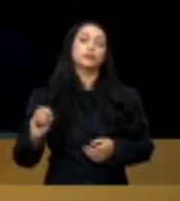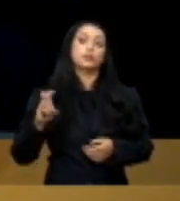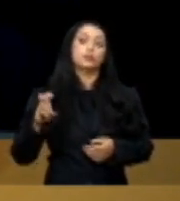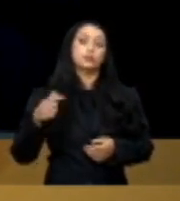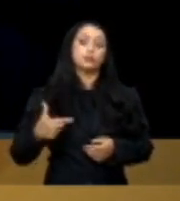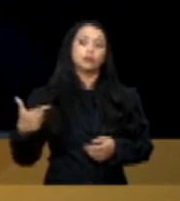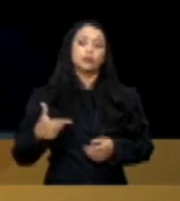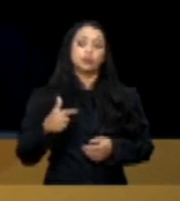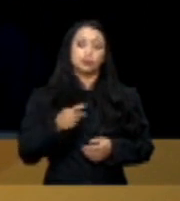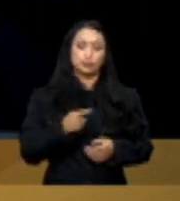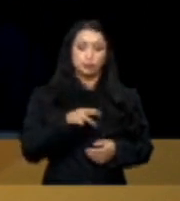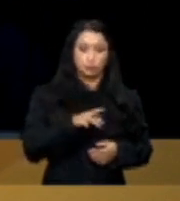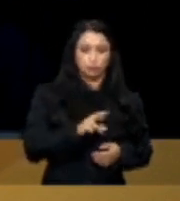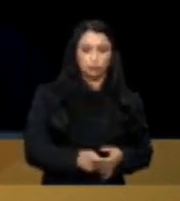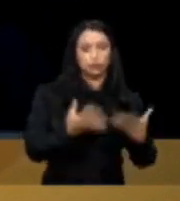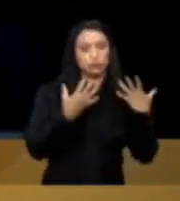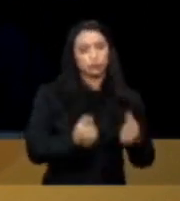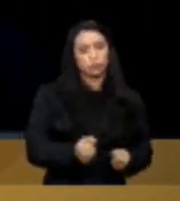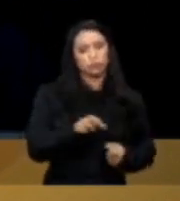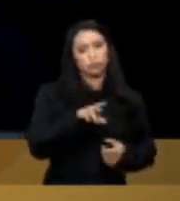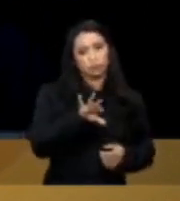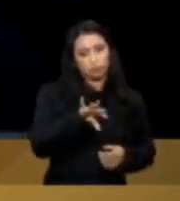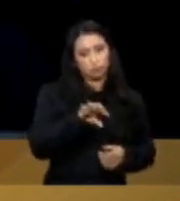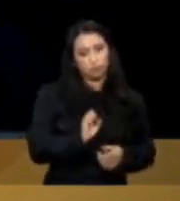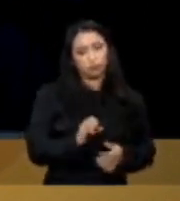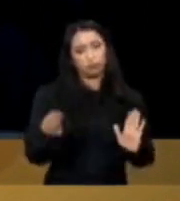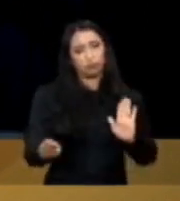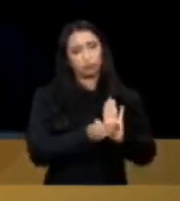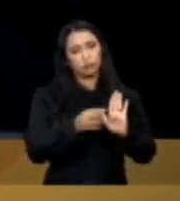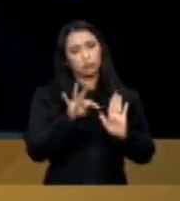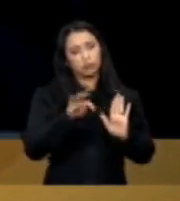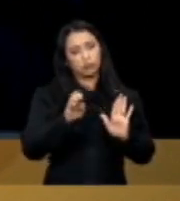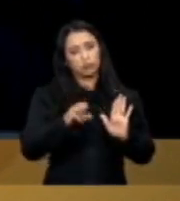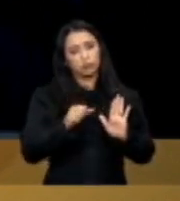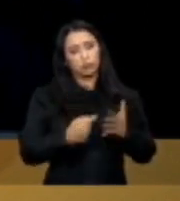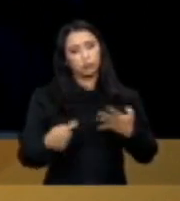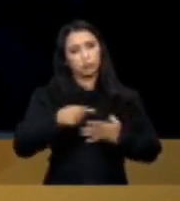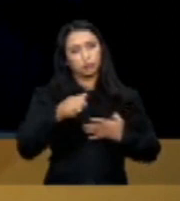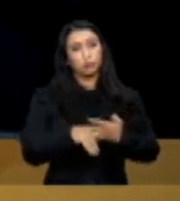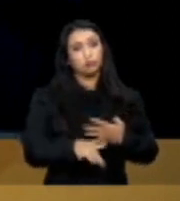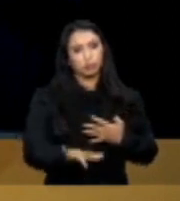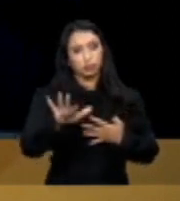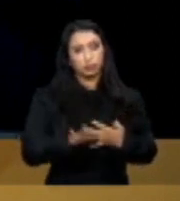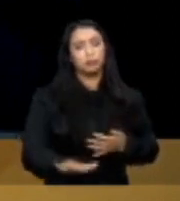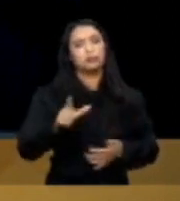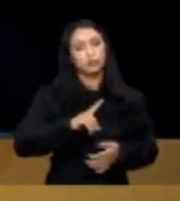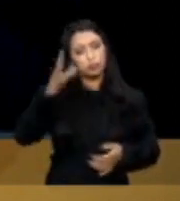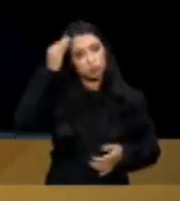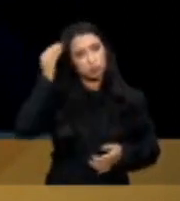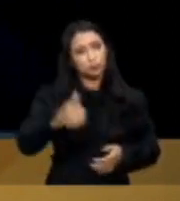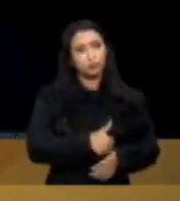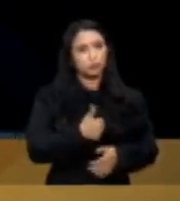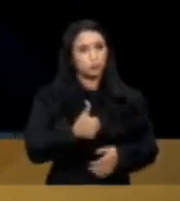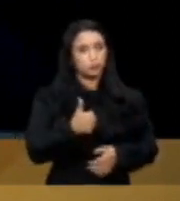O Procurador-Geral se manifesta pelo provimento do recurso extraordinário e fixação da tese de repercussão geral, no sentido de que reconhece, número